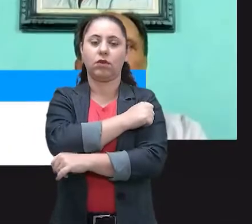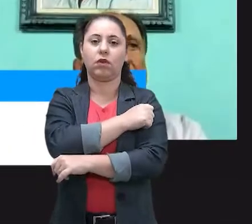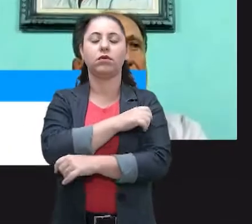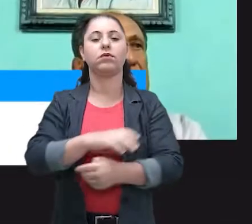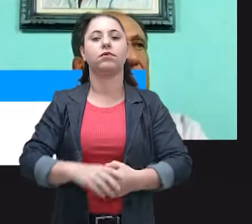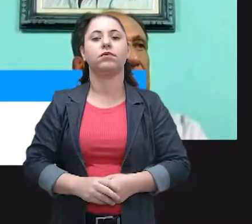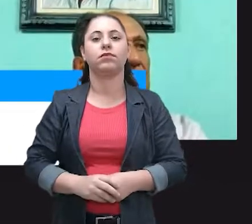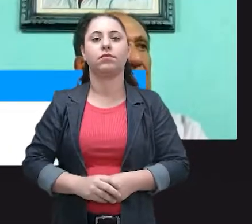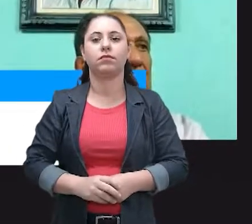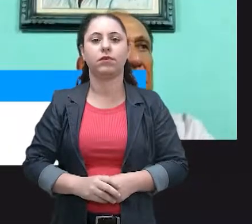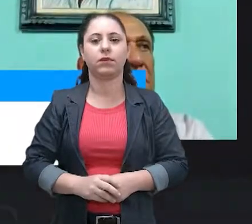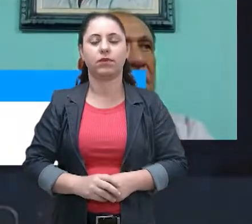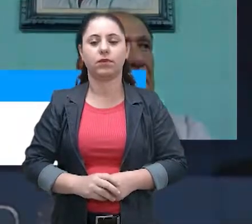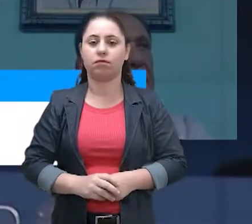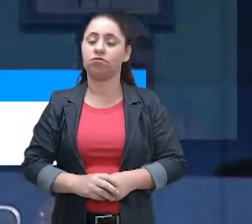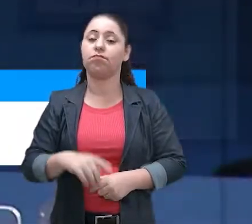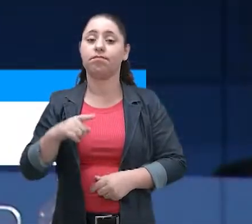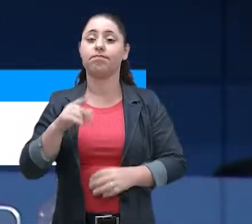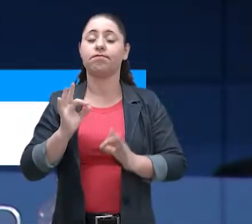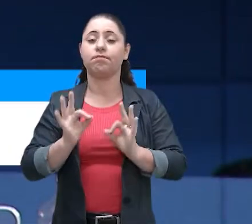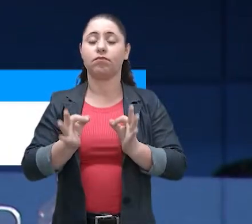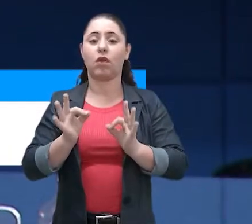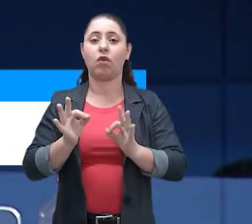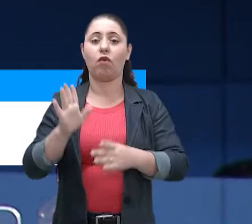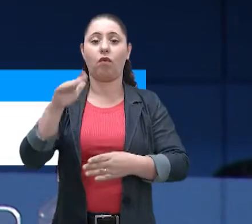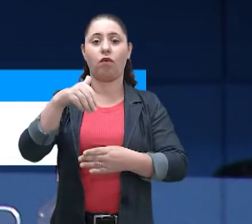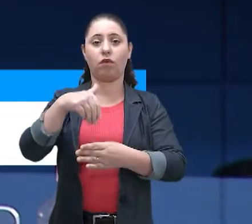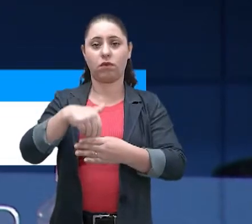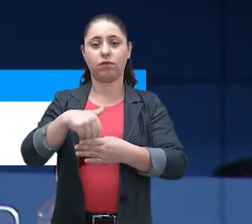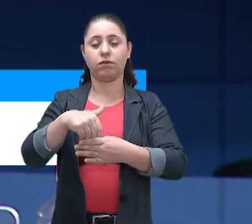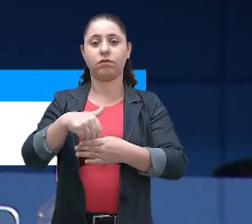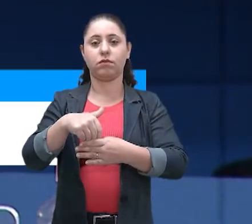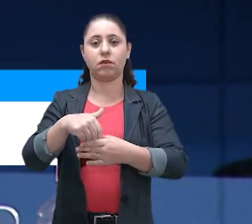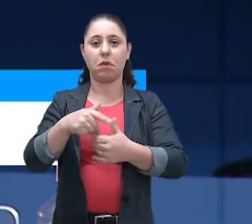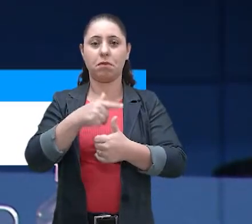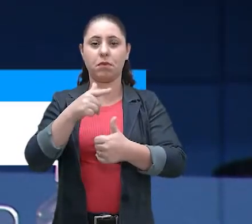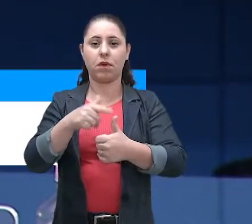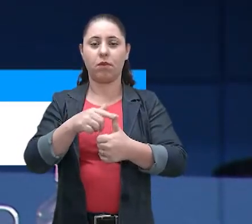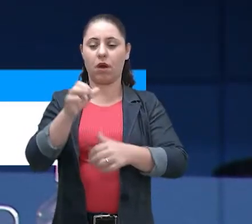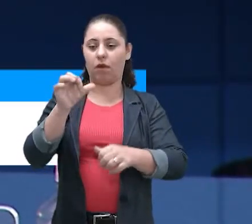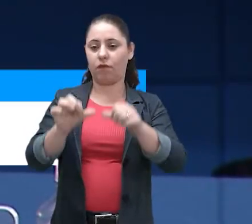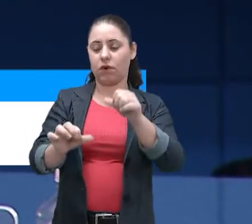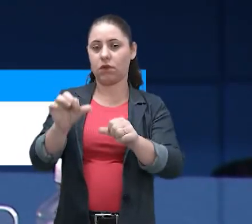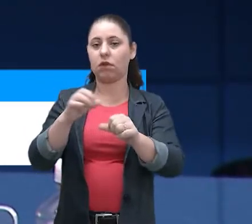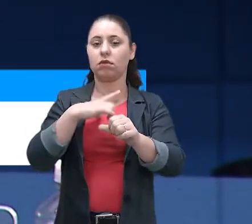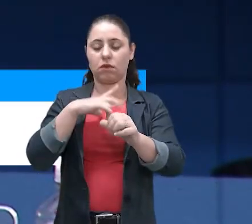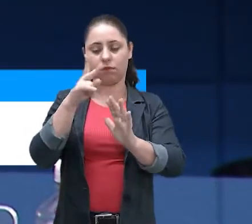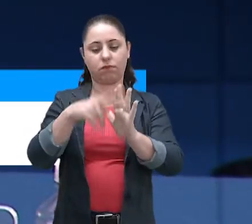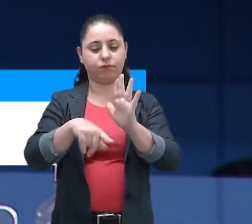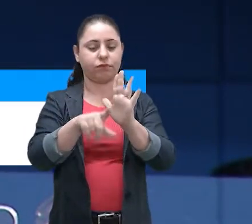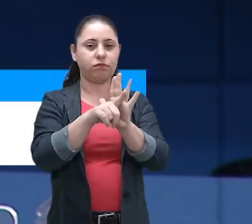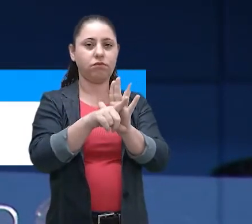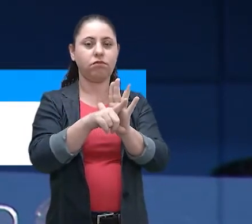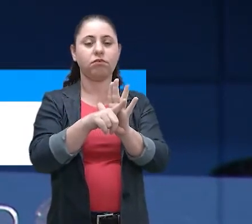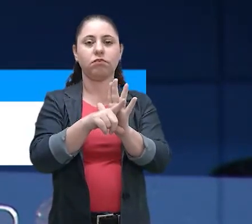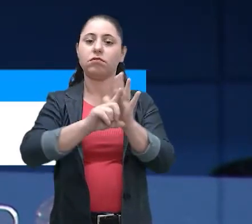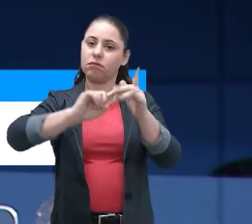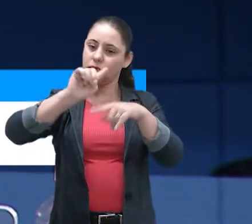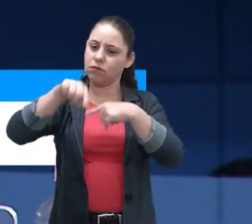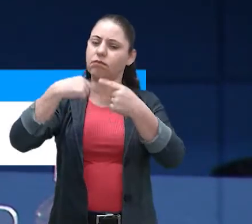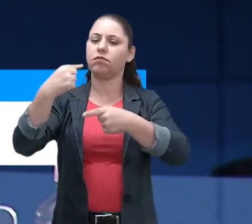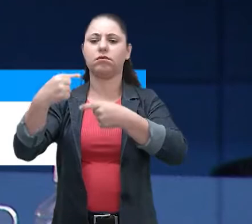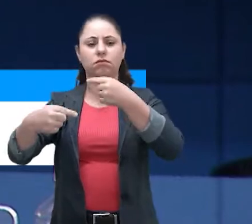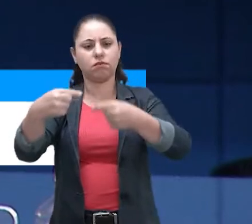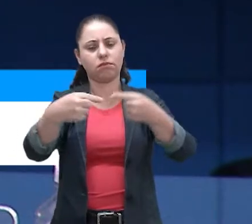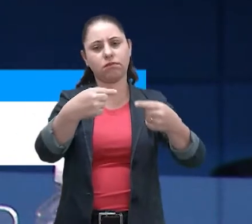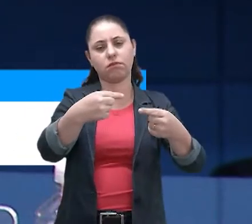alunos. Logicamente, mantendo o meu voto na primeira apreciação que fizemos desse projeto, depois